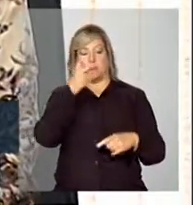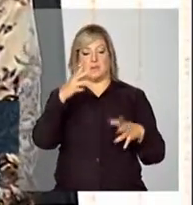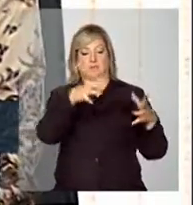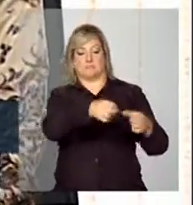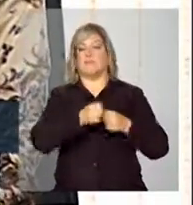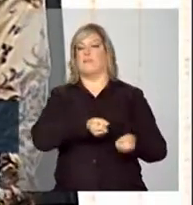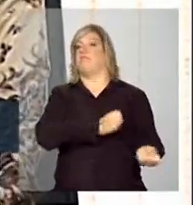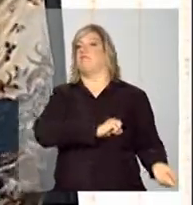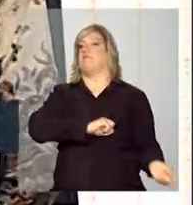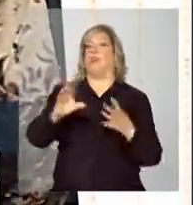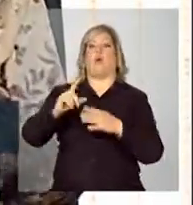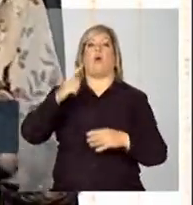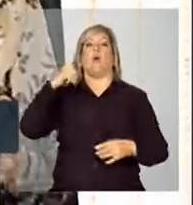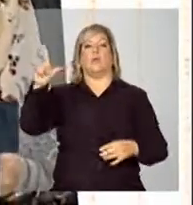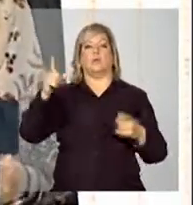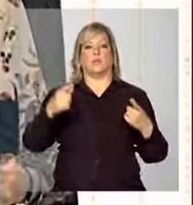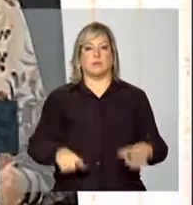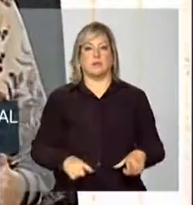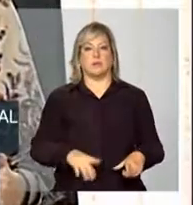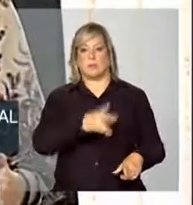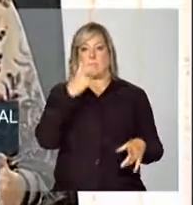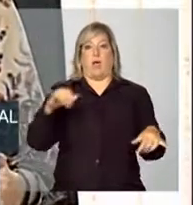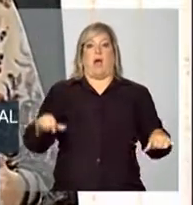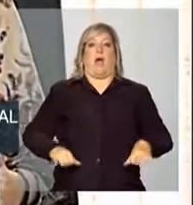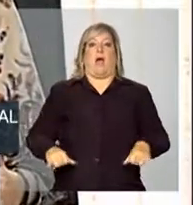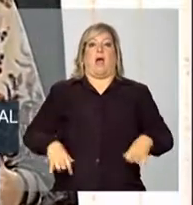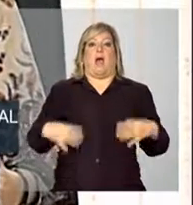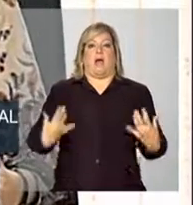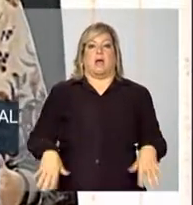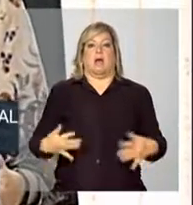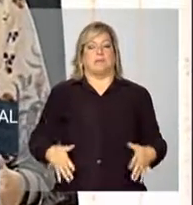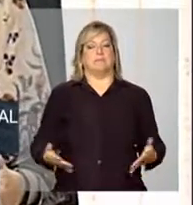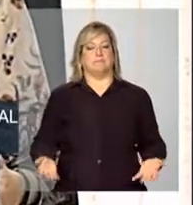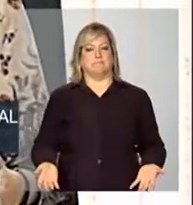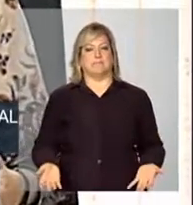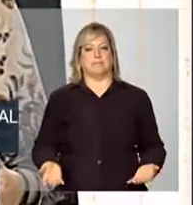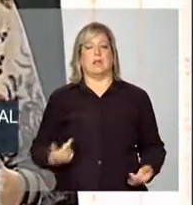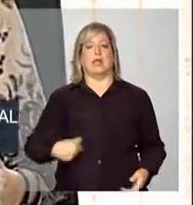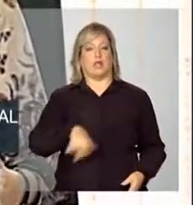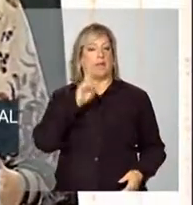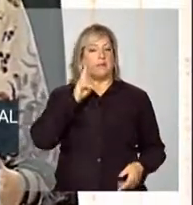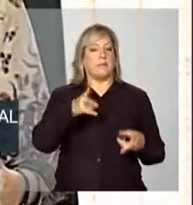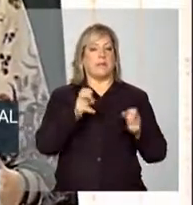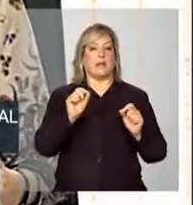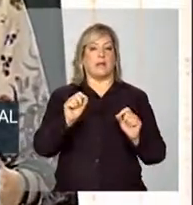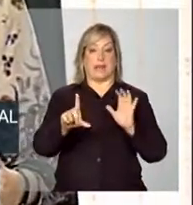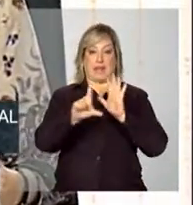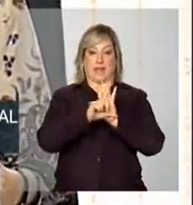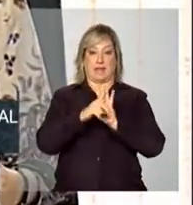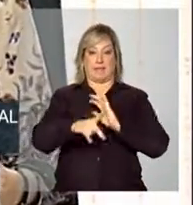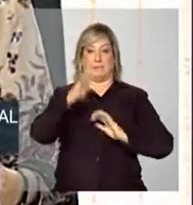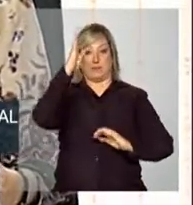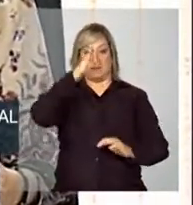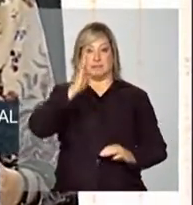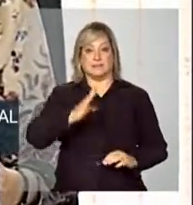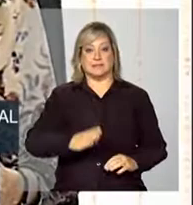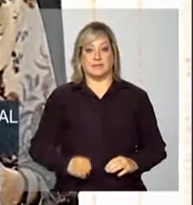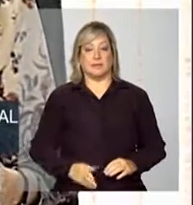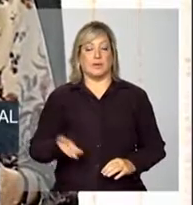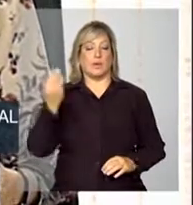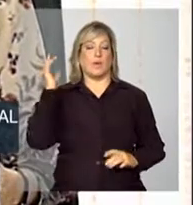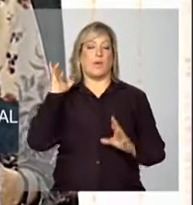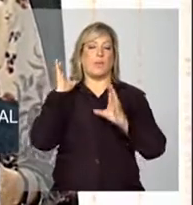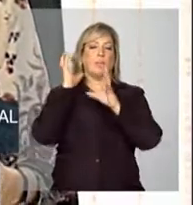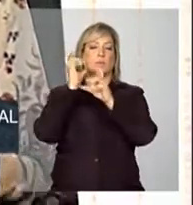é uma forma de dominação total do ser humano e nós percebemos que na legislação brasileira ao longo